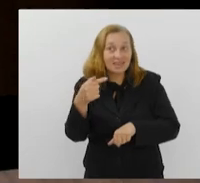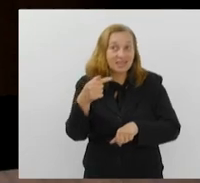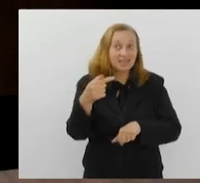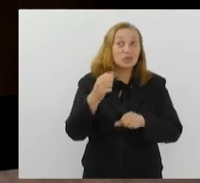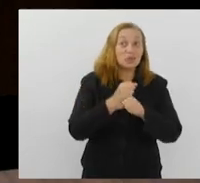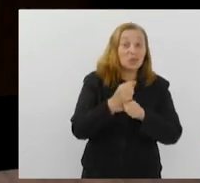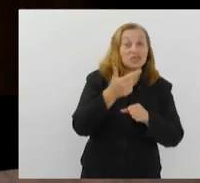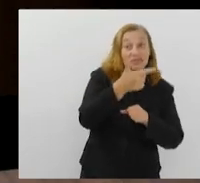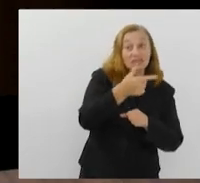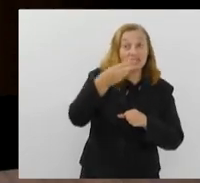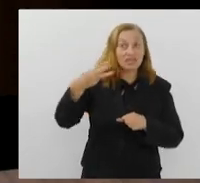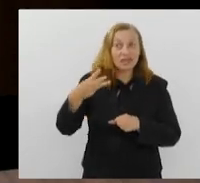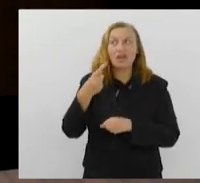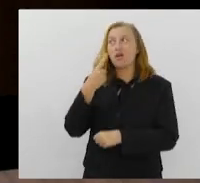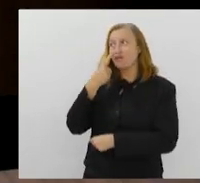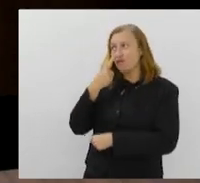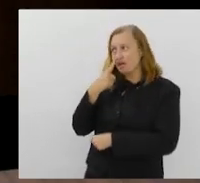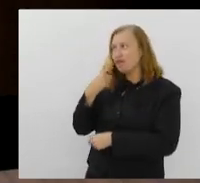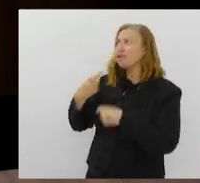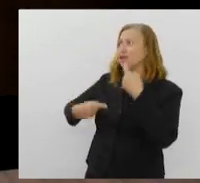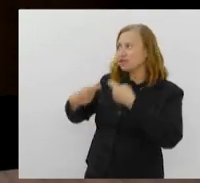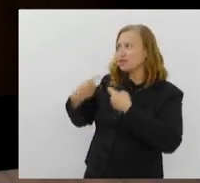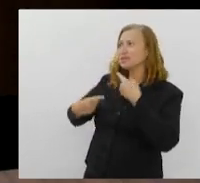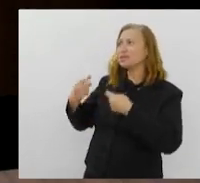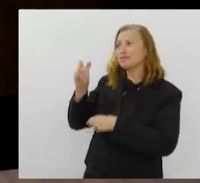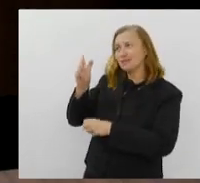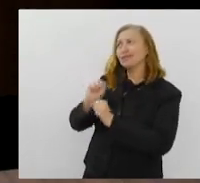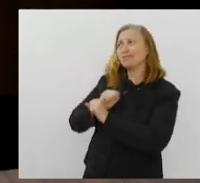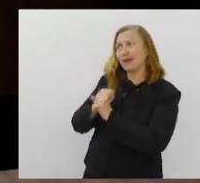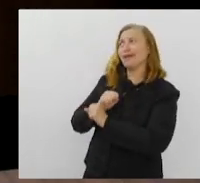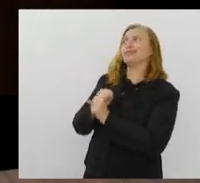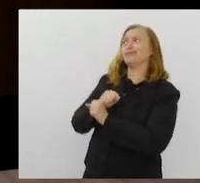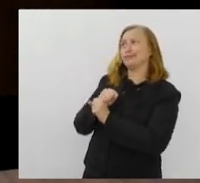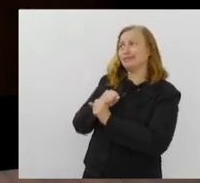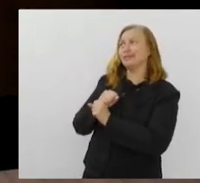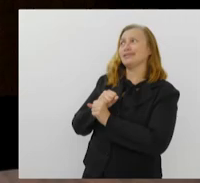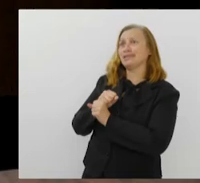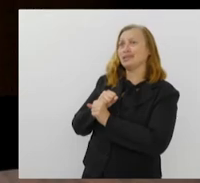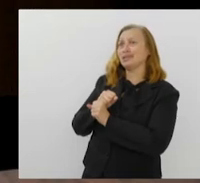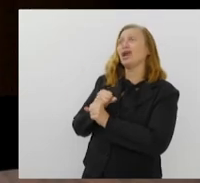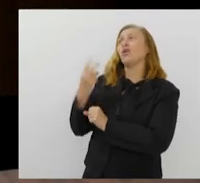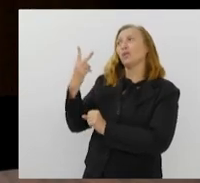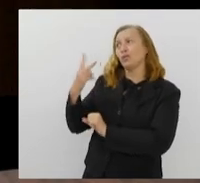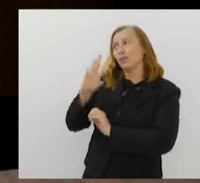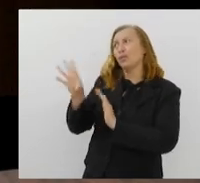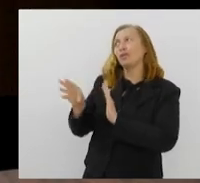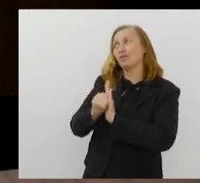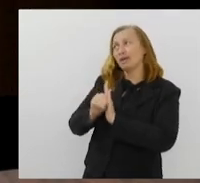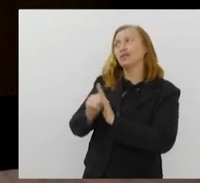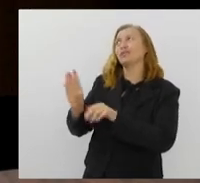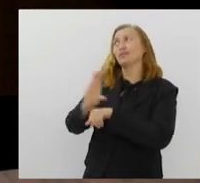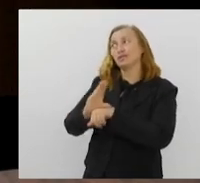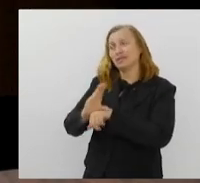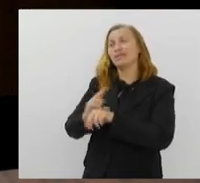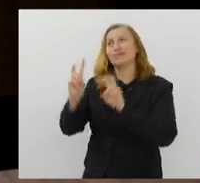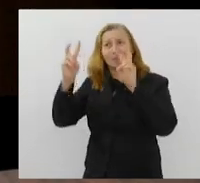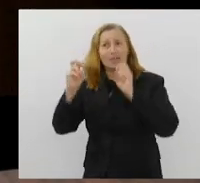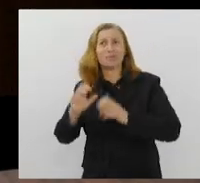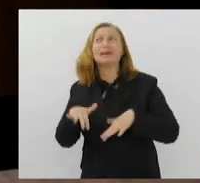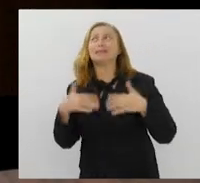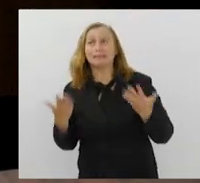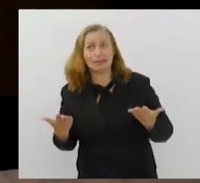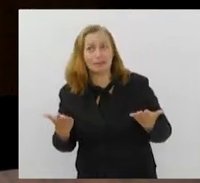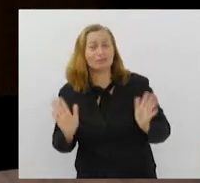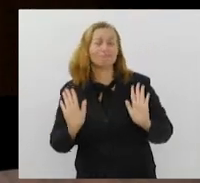23. A senhora vê que foi uma discussão de 5 anos com 2 emendas constitucionais sobre o tema. Então, porque